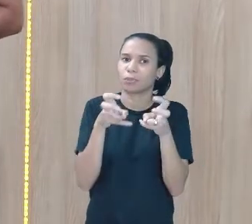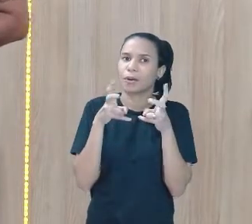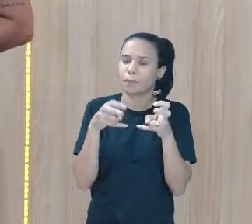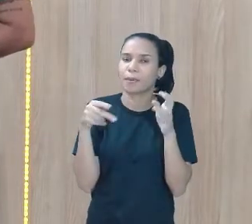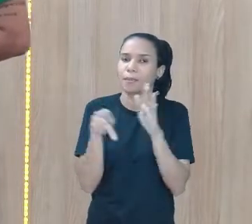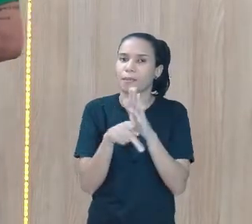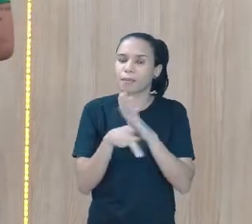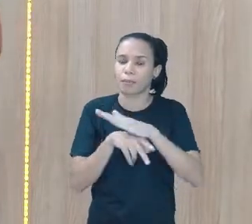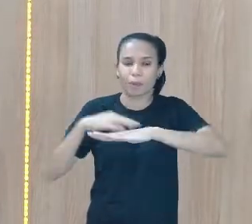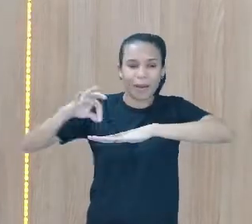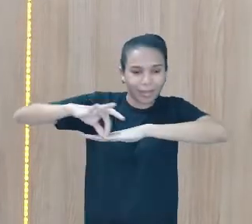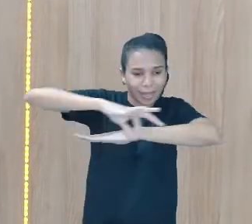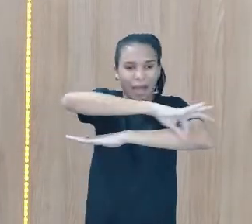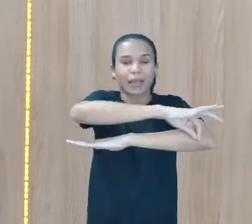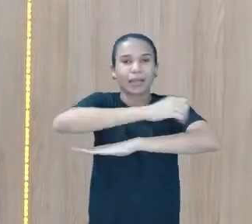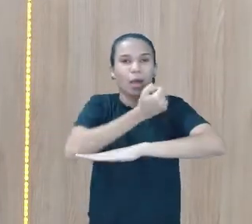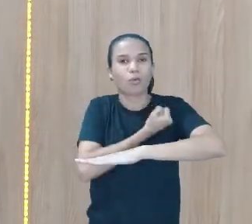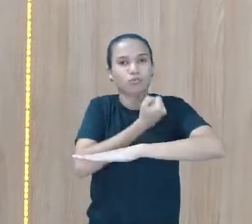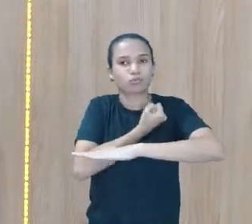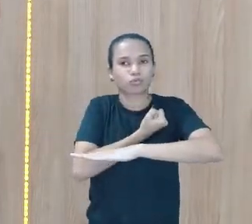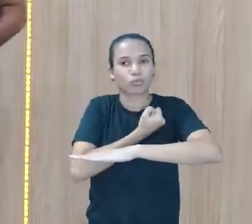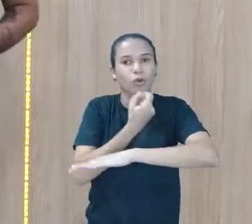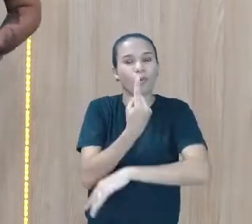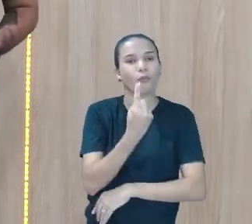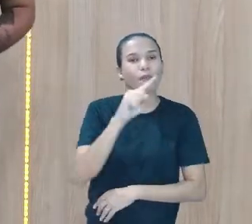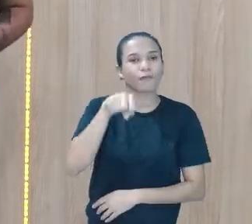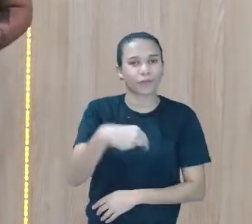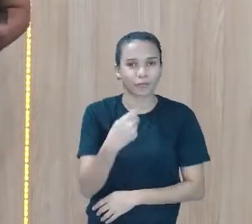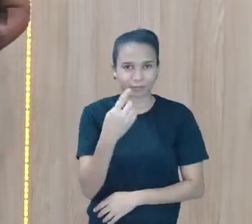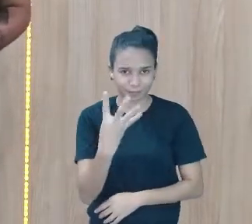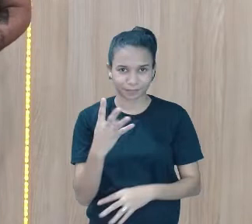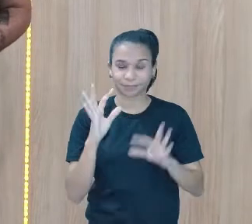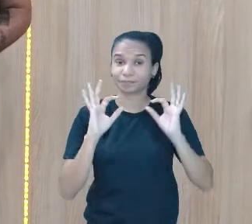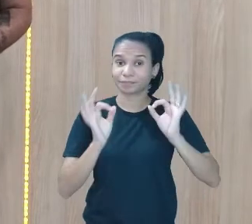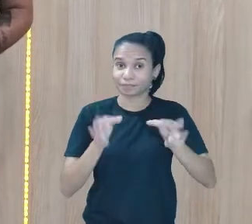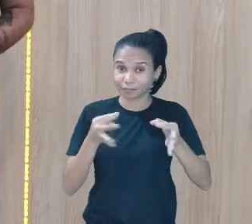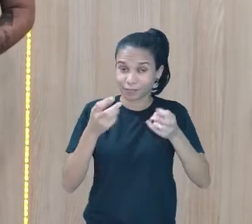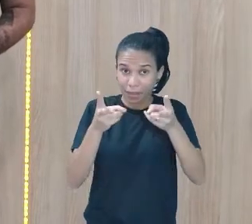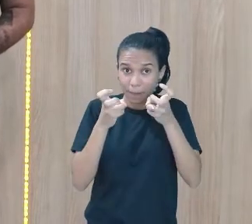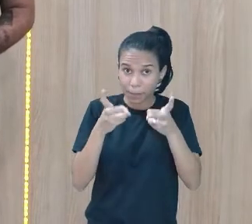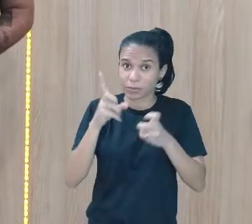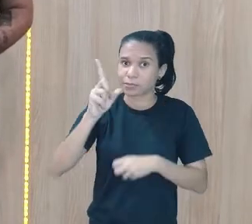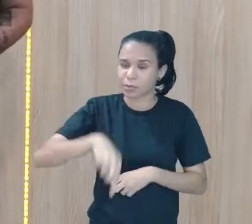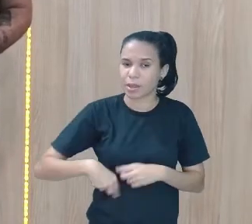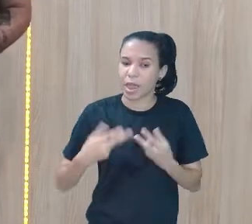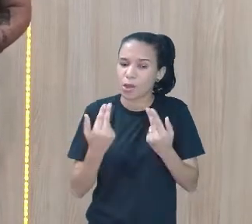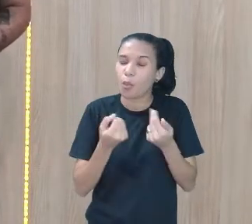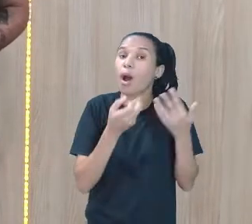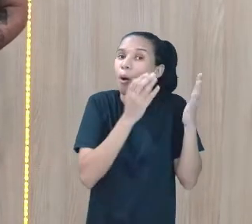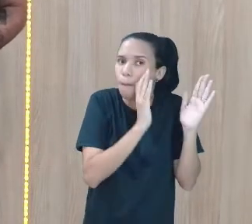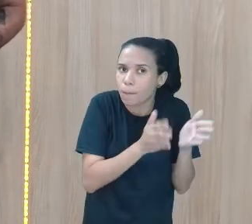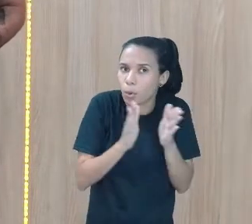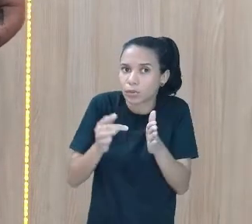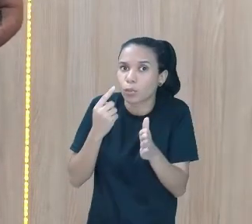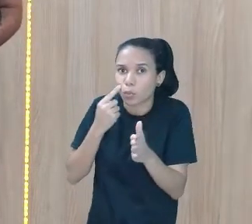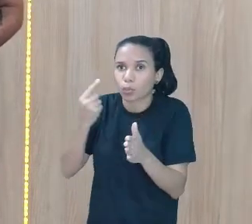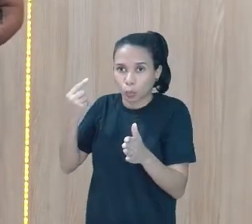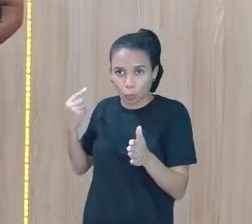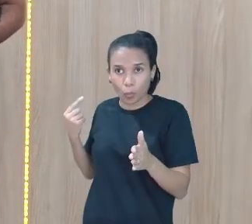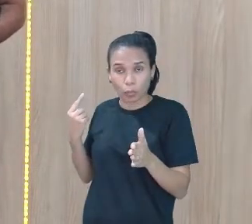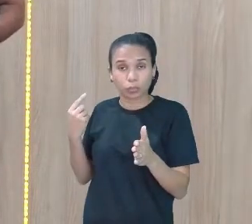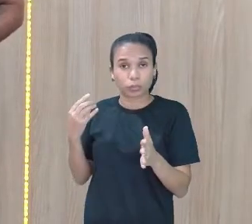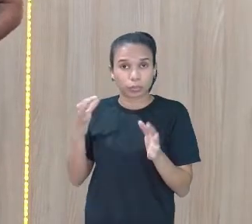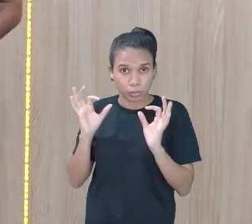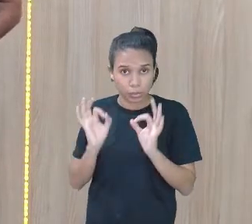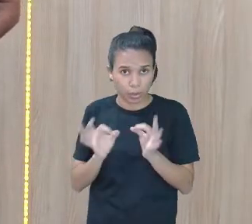visualizar na reta o número 1,4, tá certo? Percebe que foi o mesmo procedimento que eu fiz